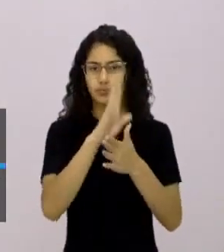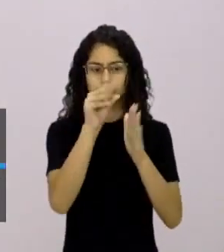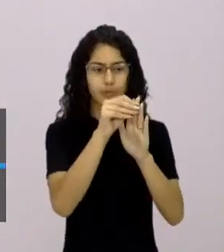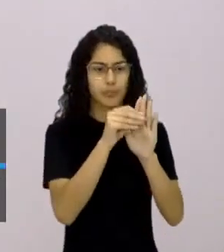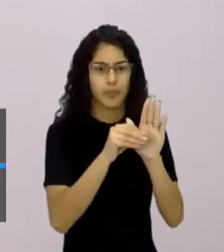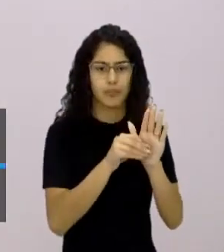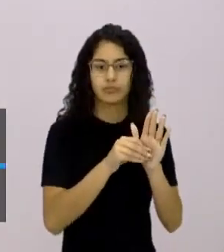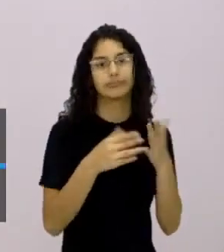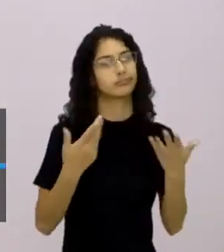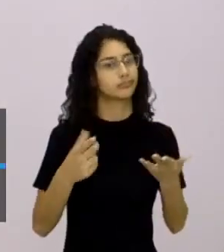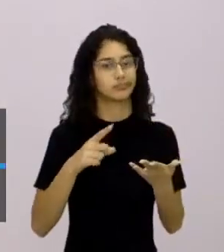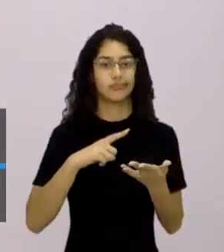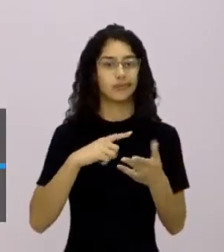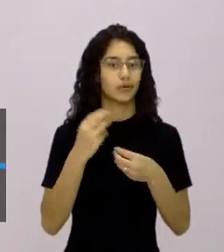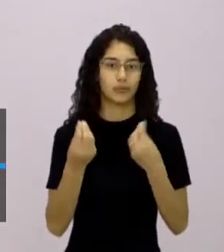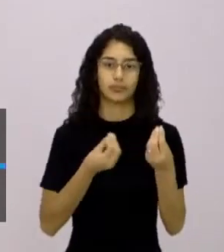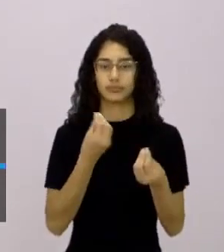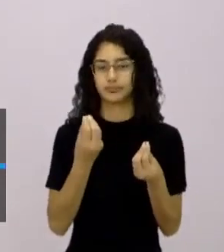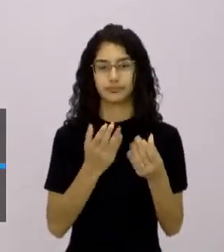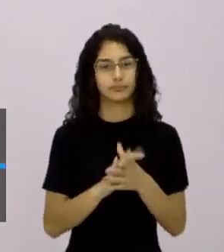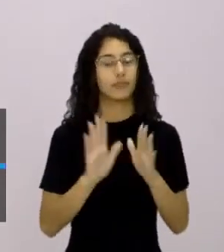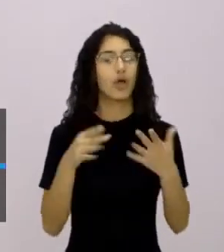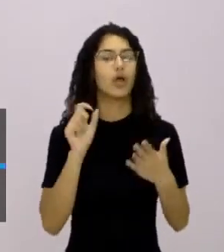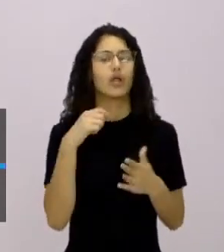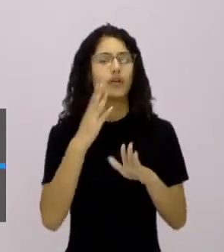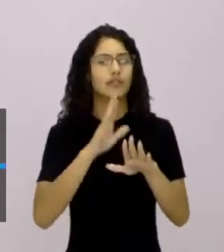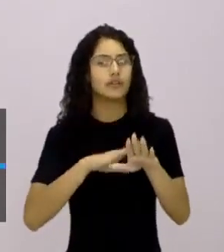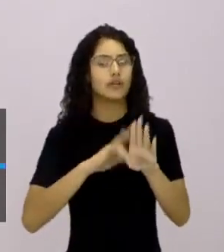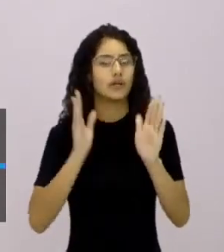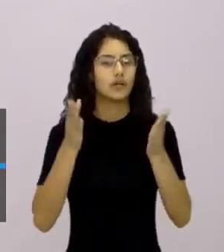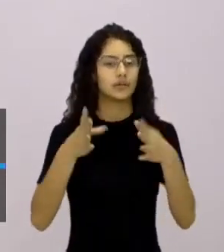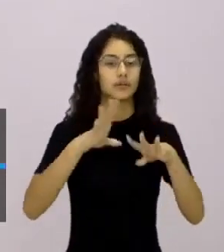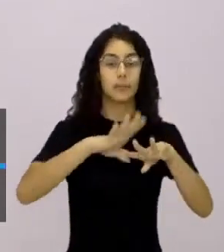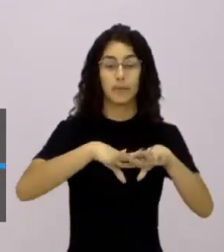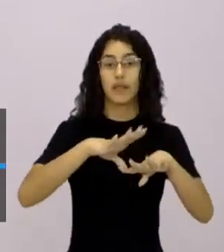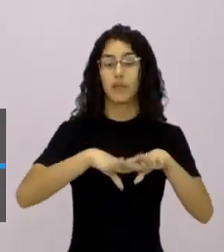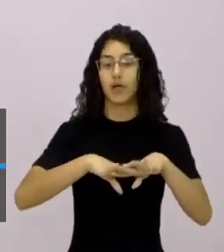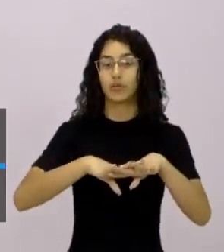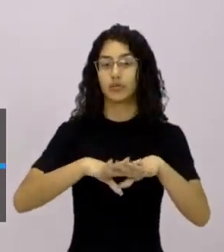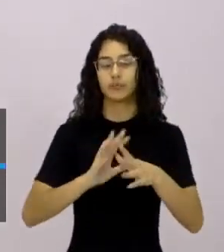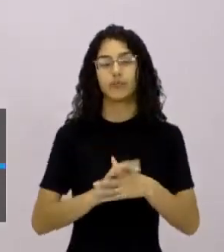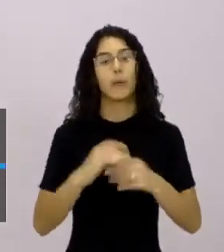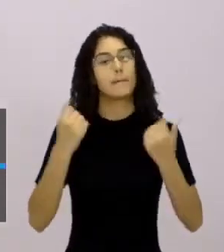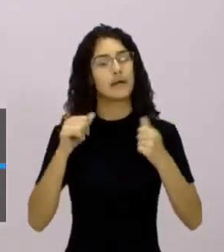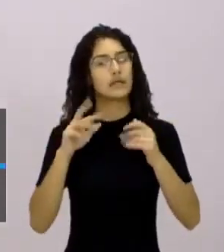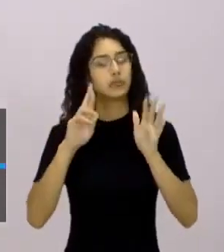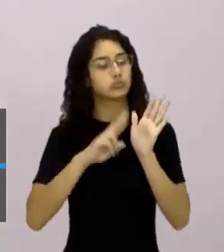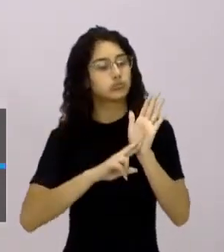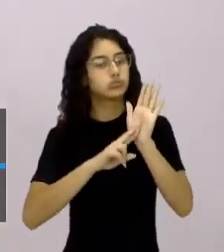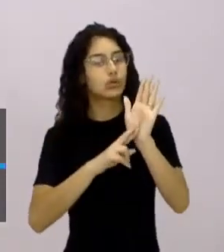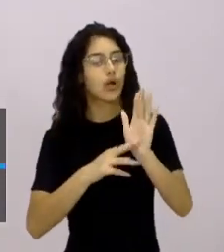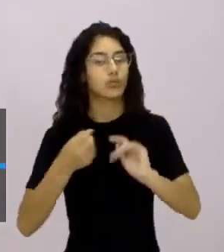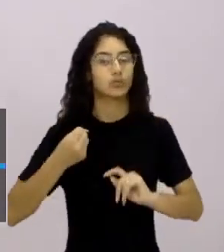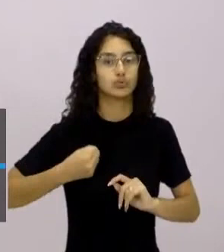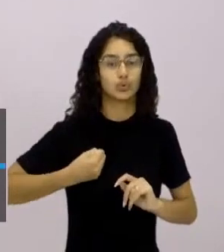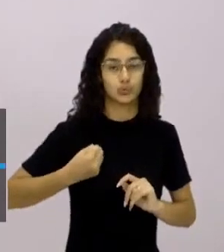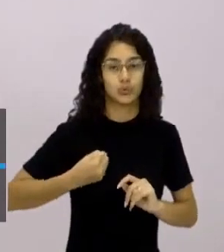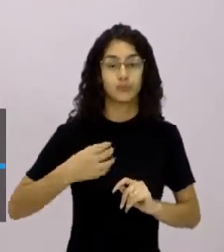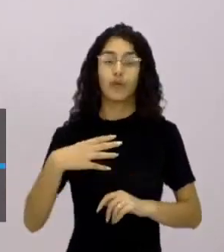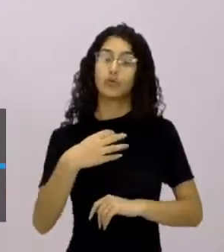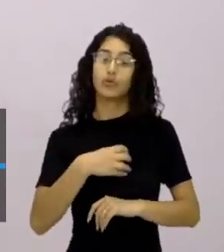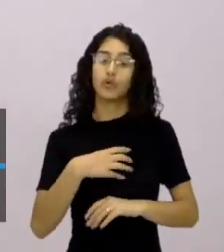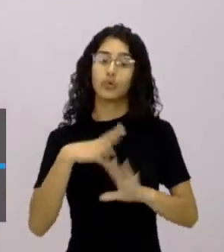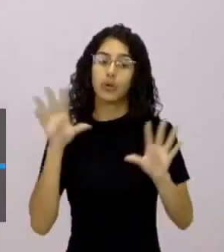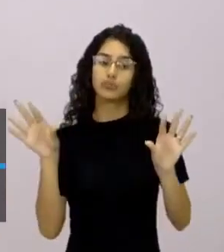na sua calculadora. Tá certo? Então, o que a gente faz, os matemáticos fazem? Tenta representar este número de uma forma